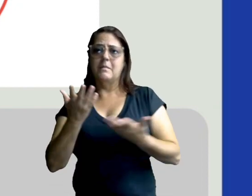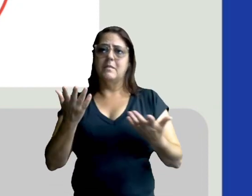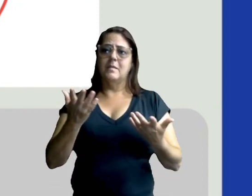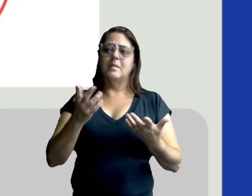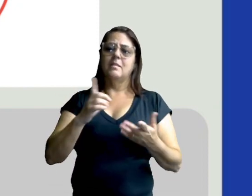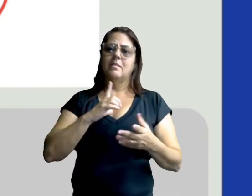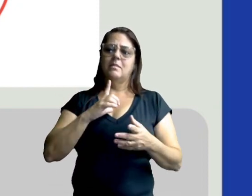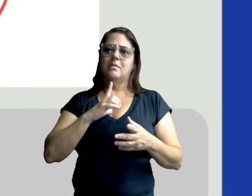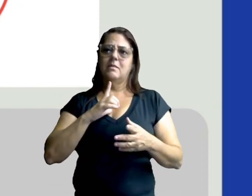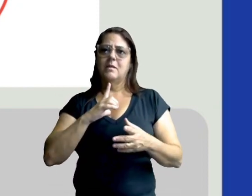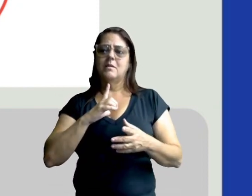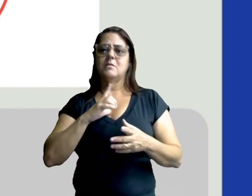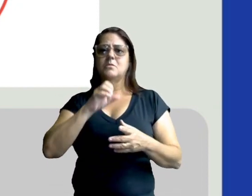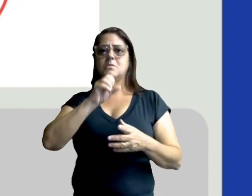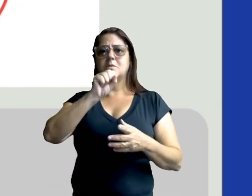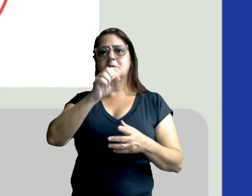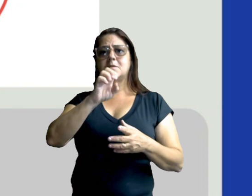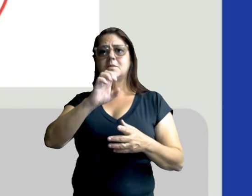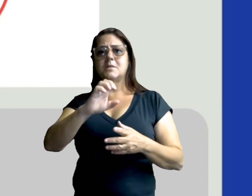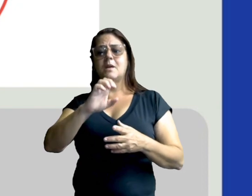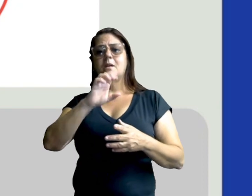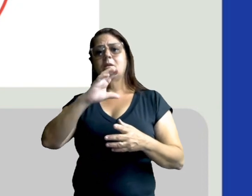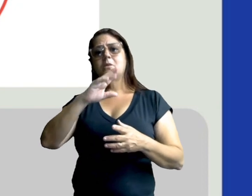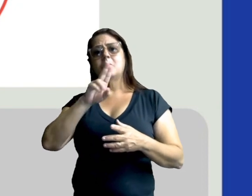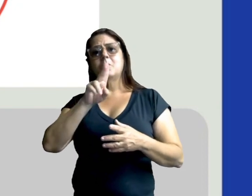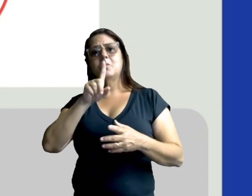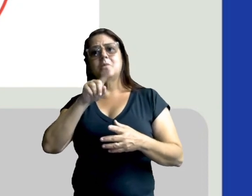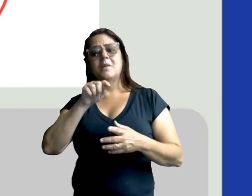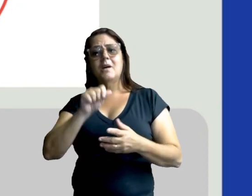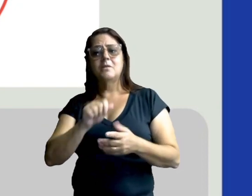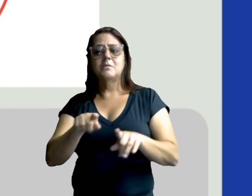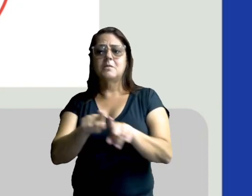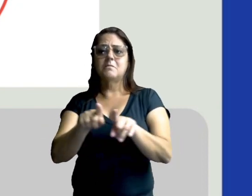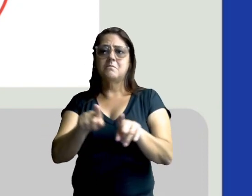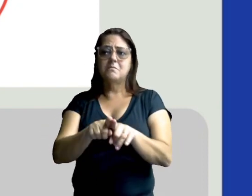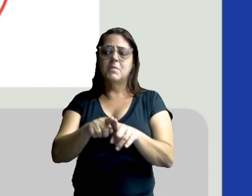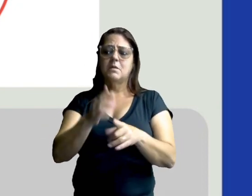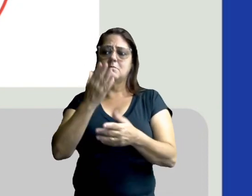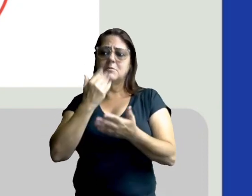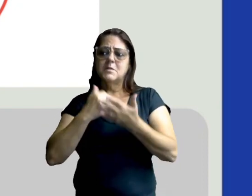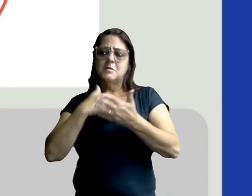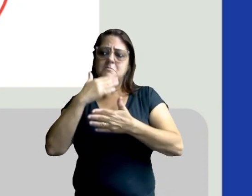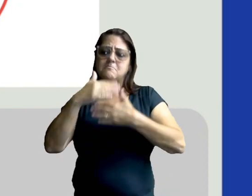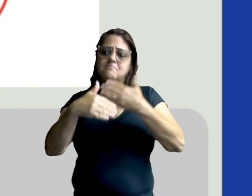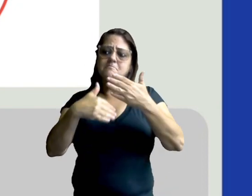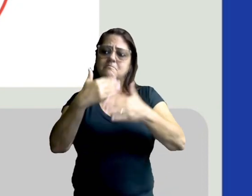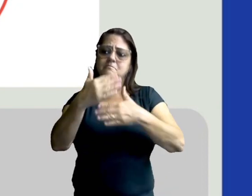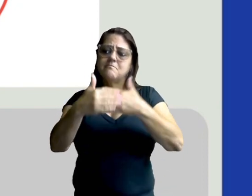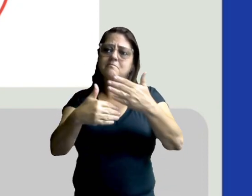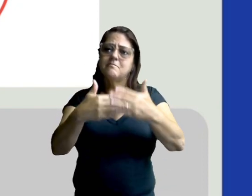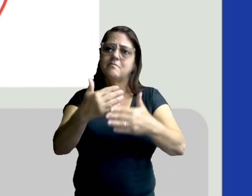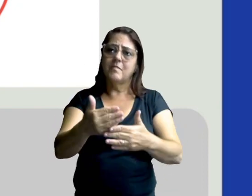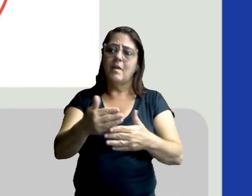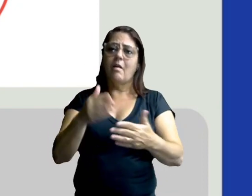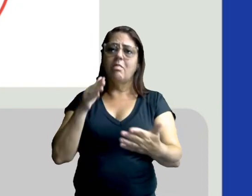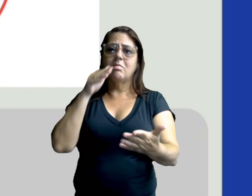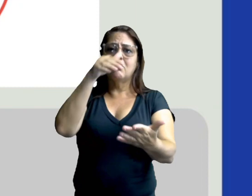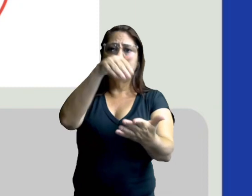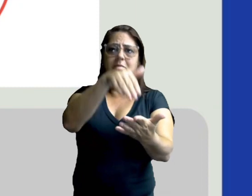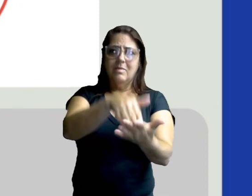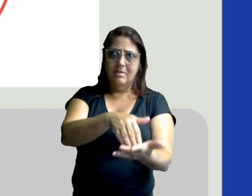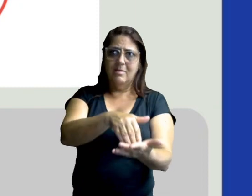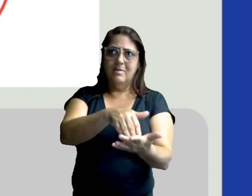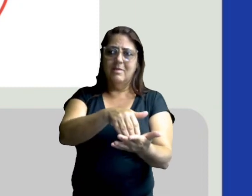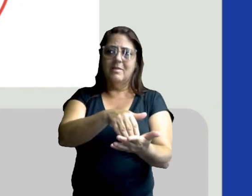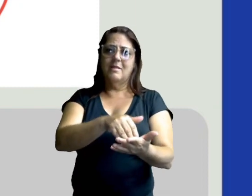os consumidores secundários que vão se alimentar desses consumidores primários e assim sucessivamente até